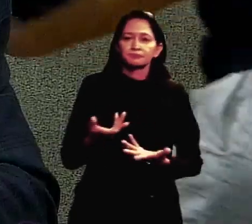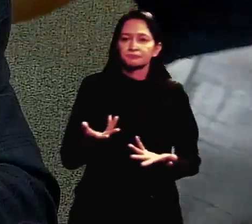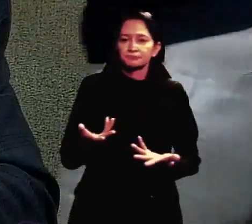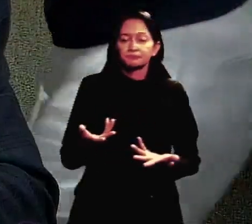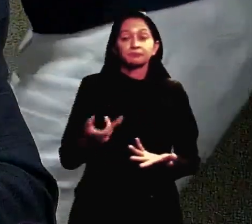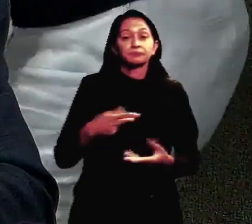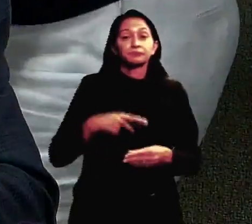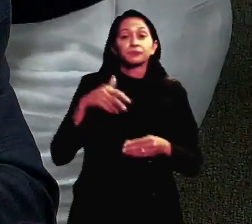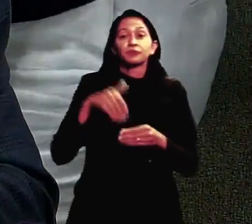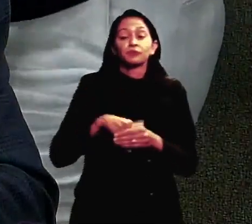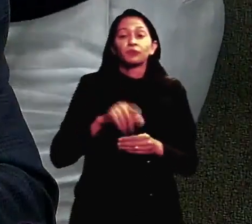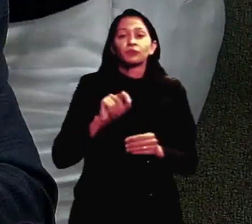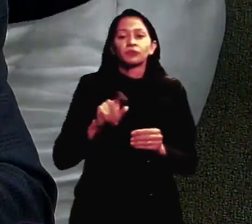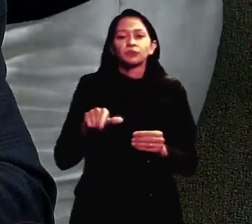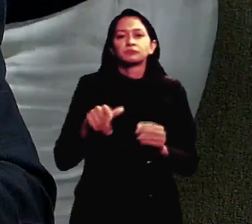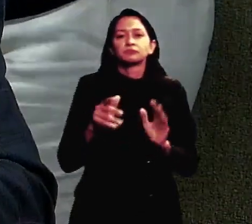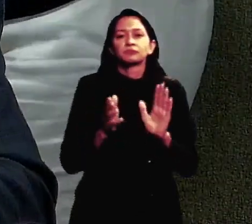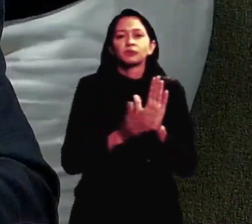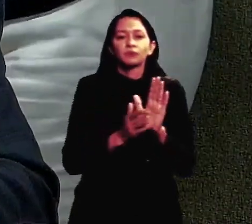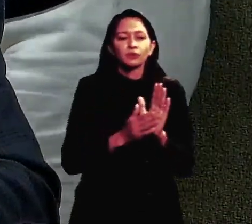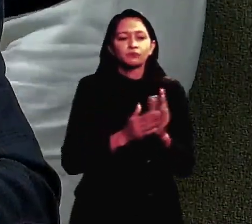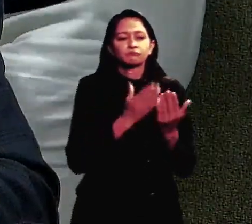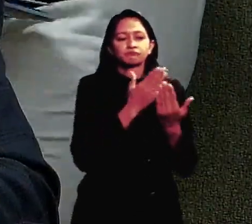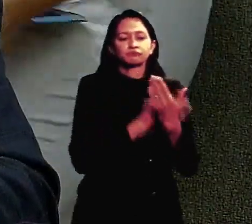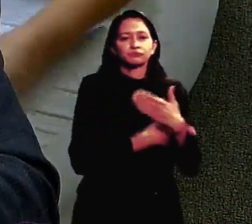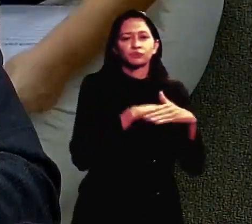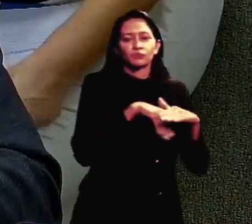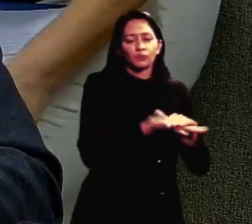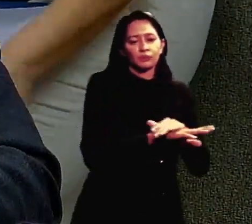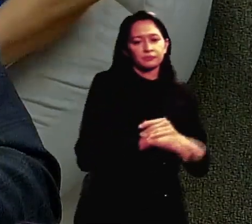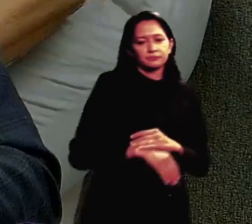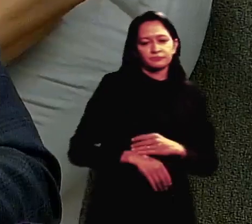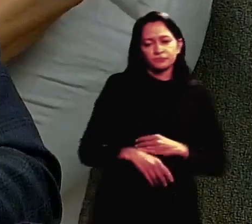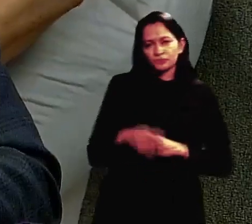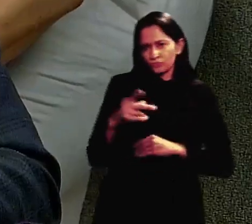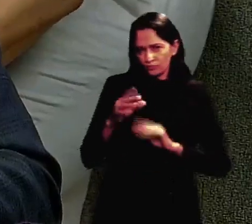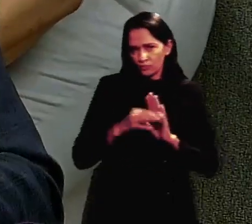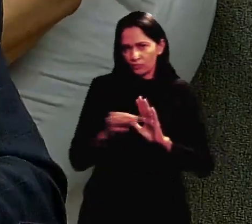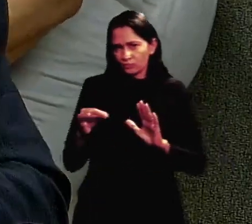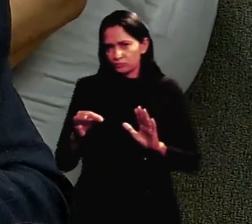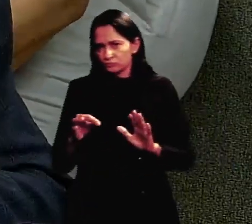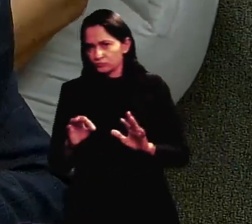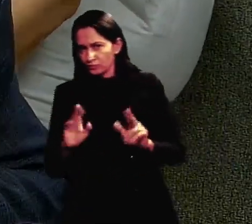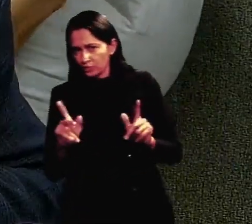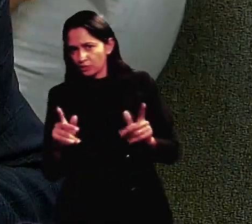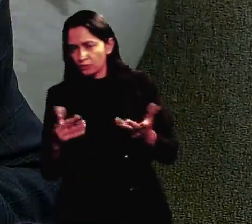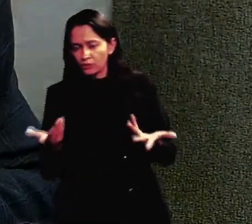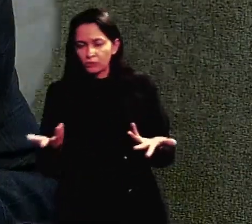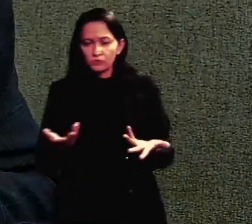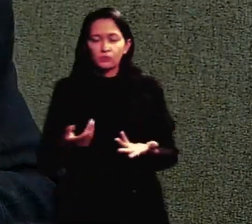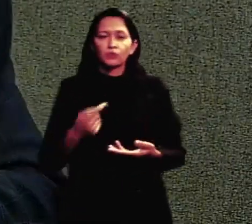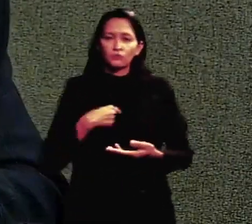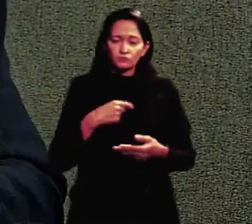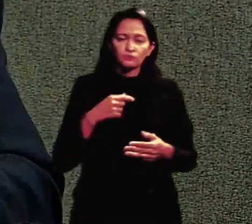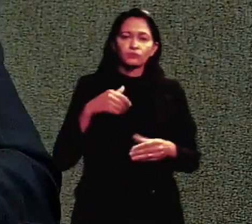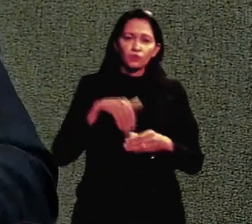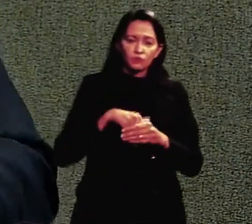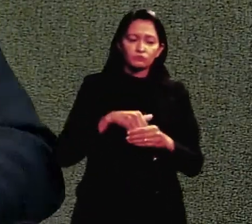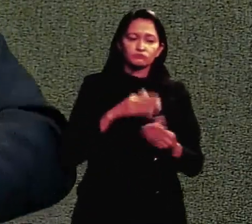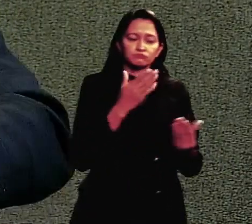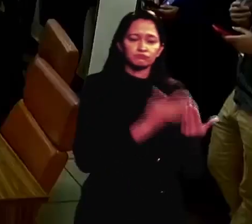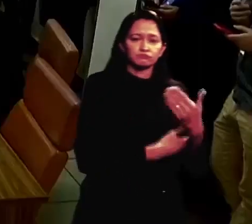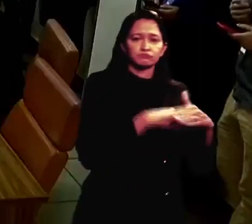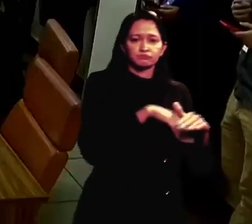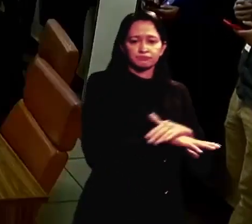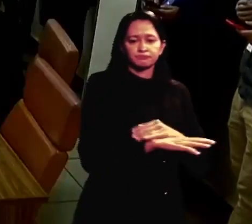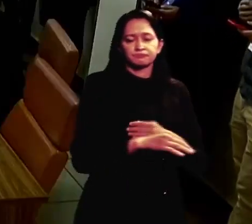o nosso voto aqui é pelo arquivamento do processo. Vossa Excelência vai apresentar voto separado? Então, voto separado pelo arquivamento do projeto.